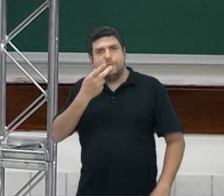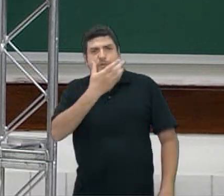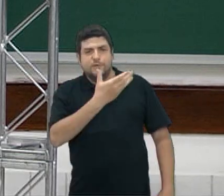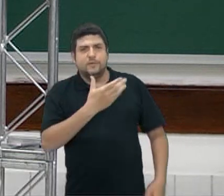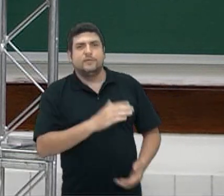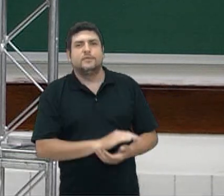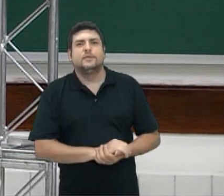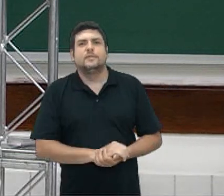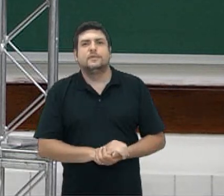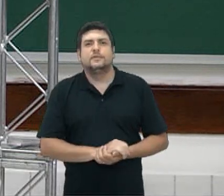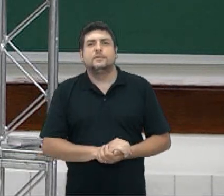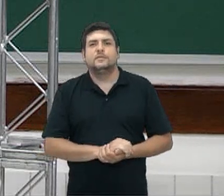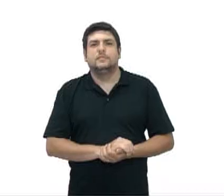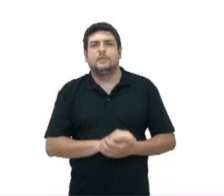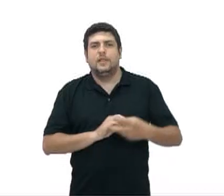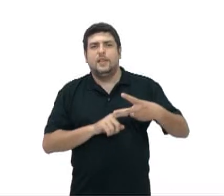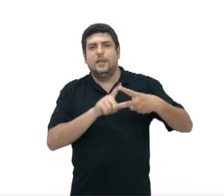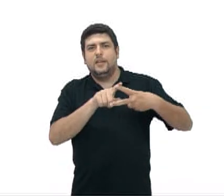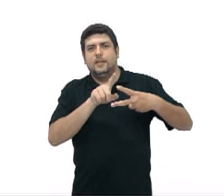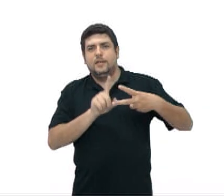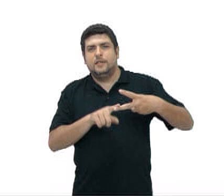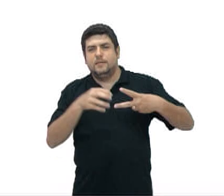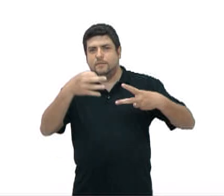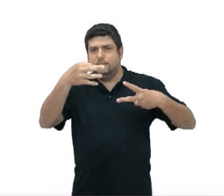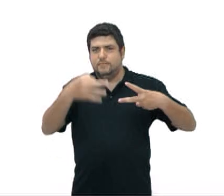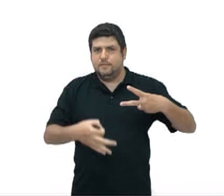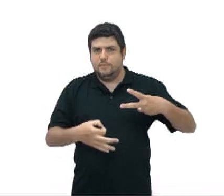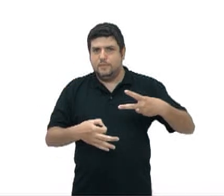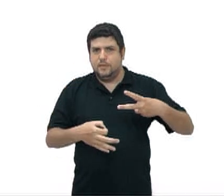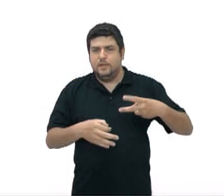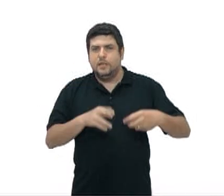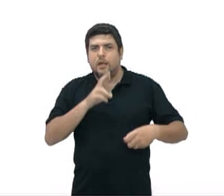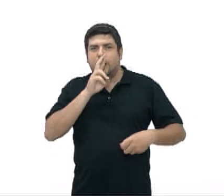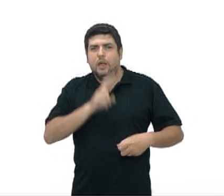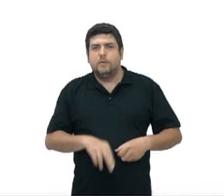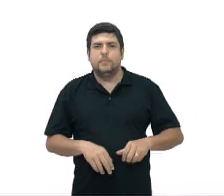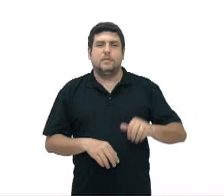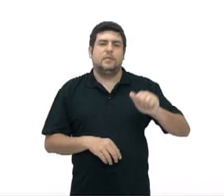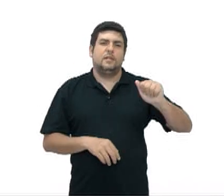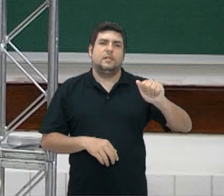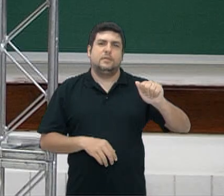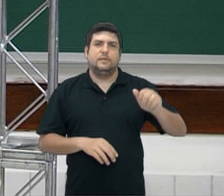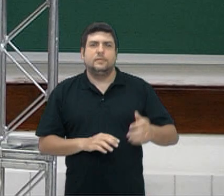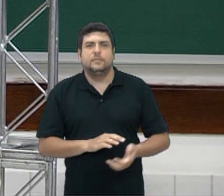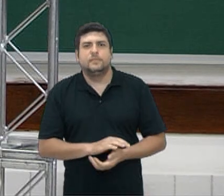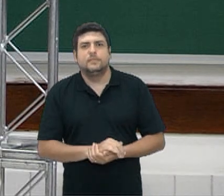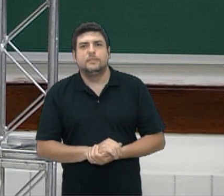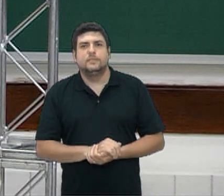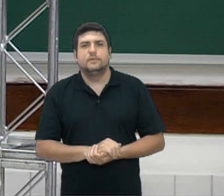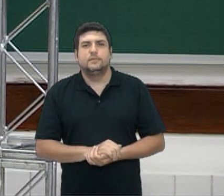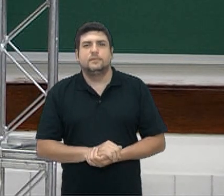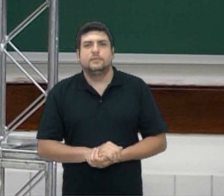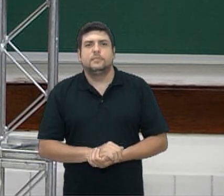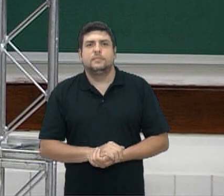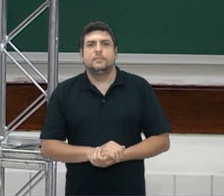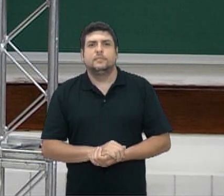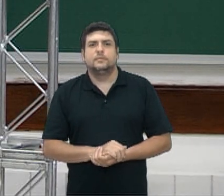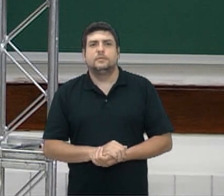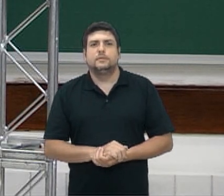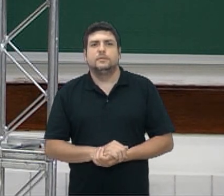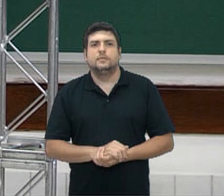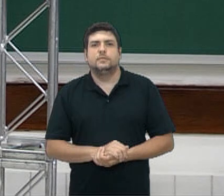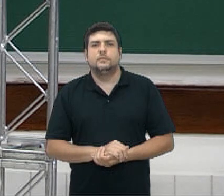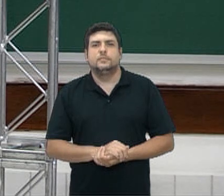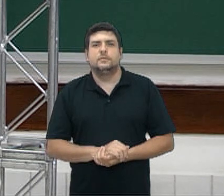duas afirmações, elas estão certas. Alternativa A, A de amor. Vamos lá. Próxima